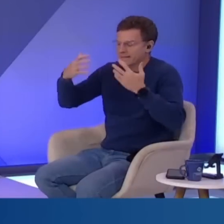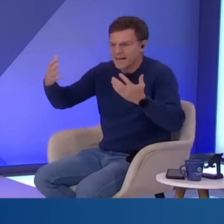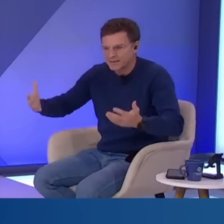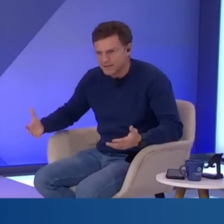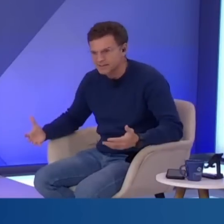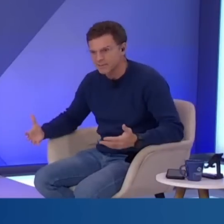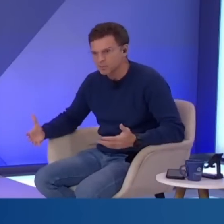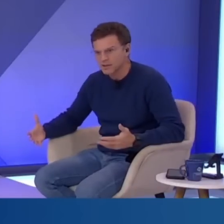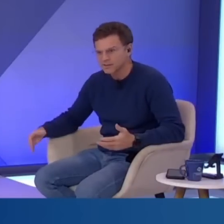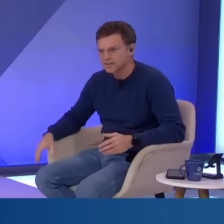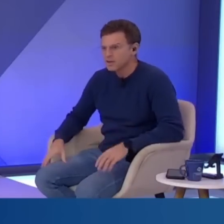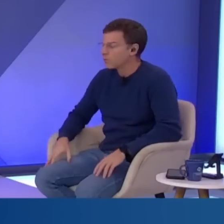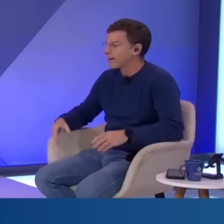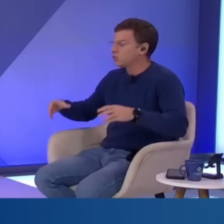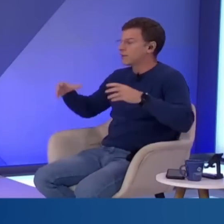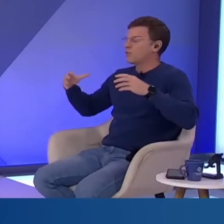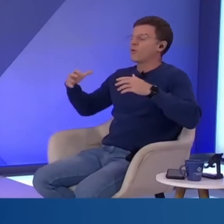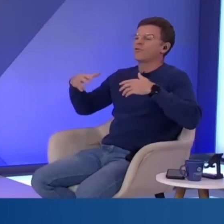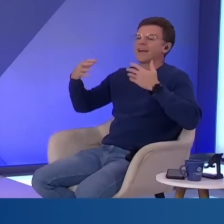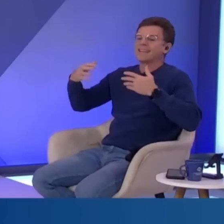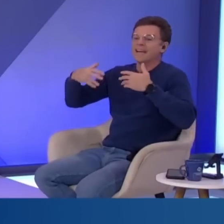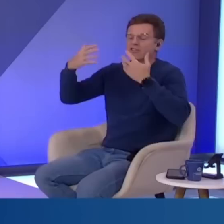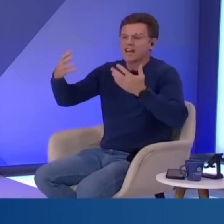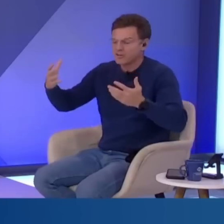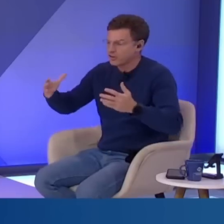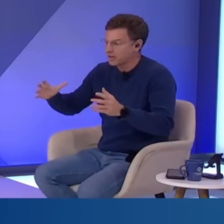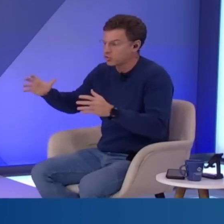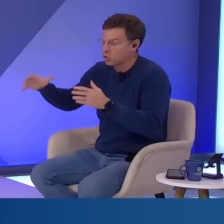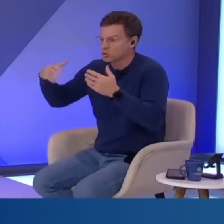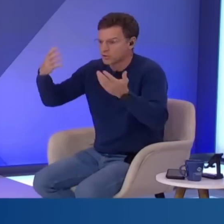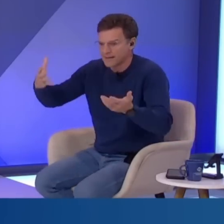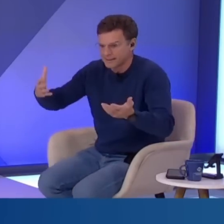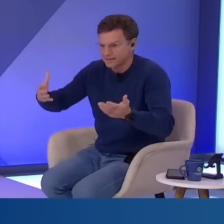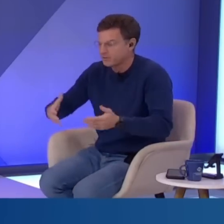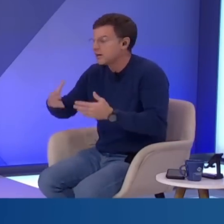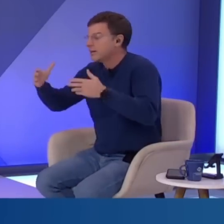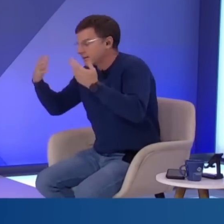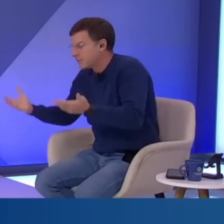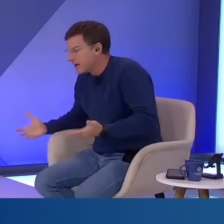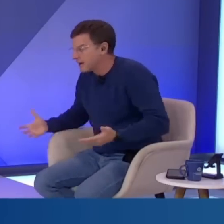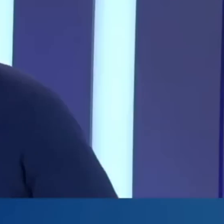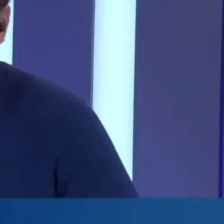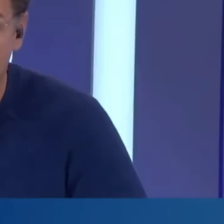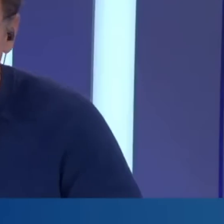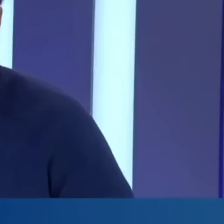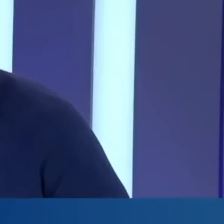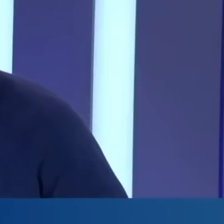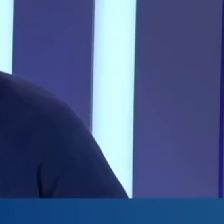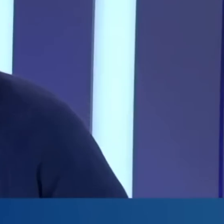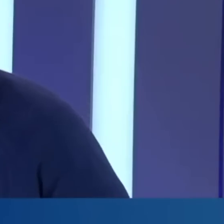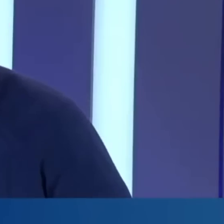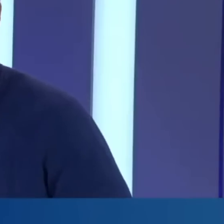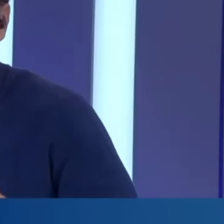terra para plantar alimento em abundância, o Brasil tem uma oferta energética de outras matrizes que também